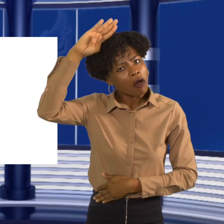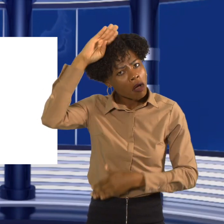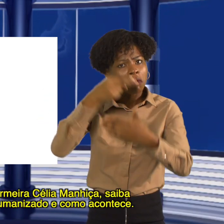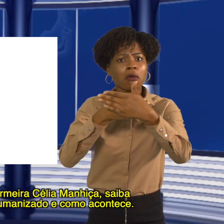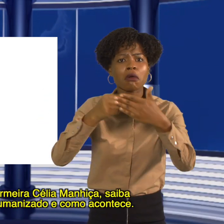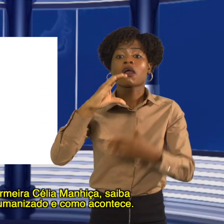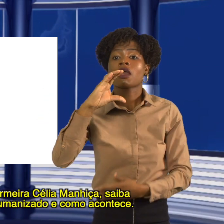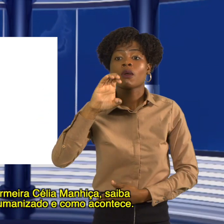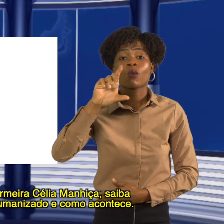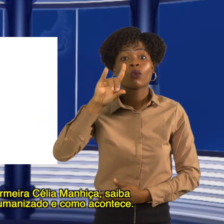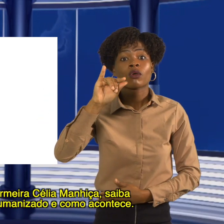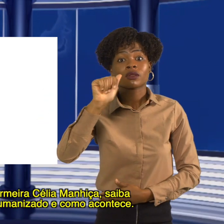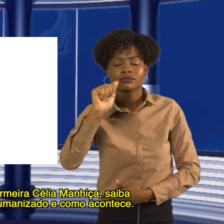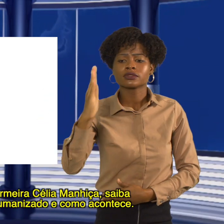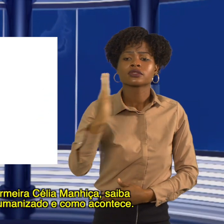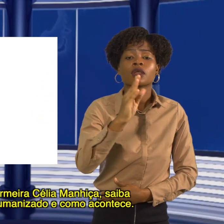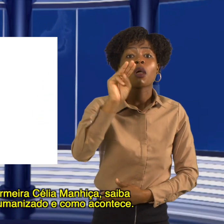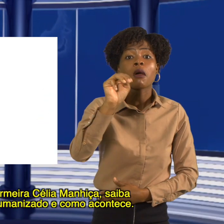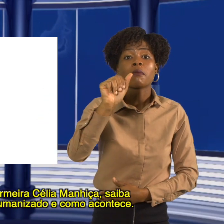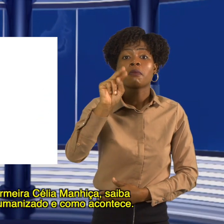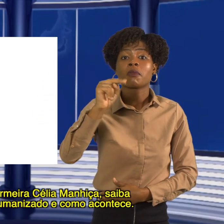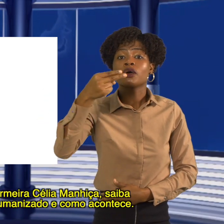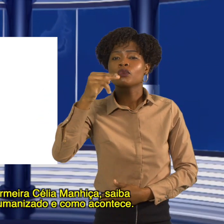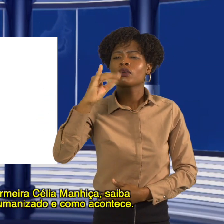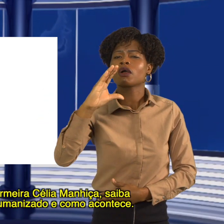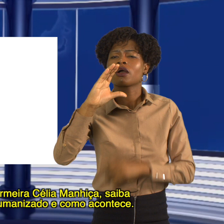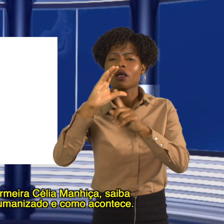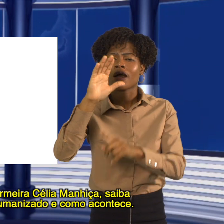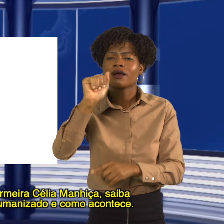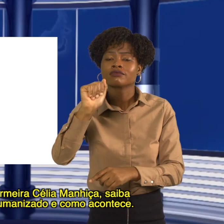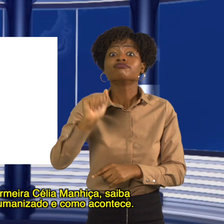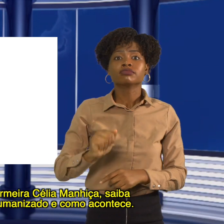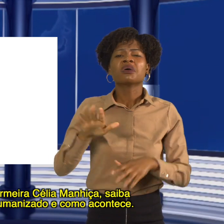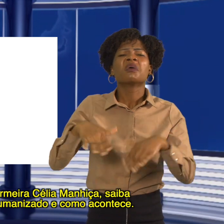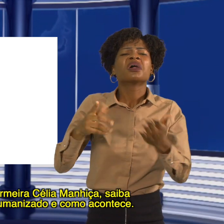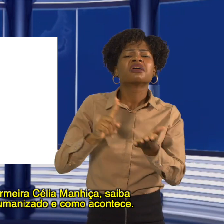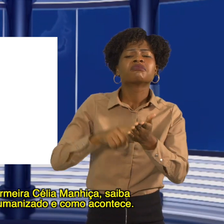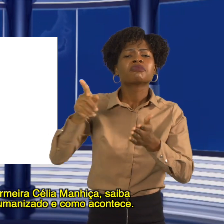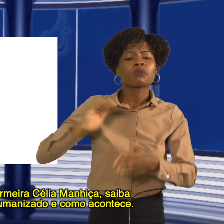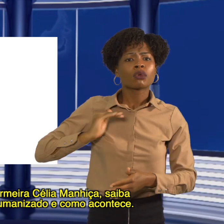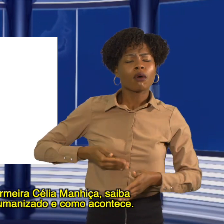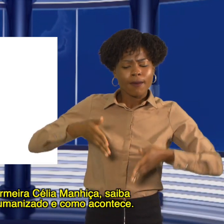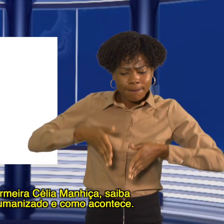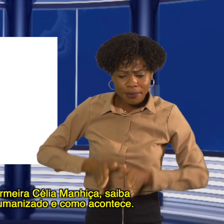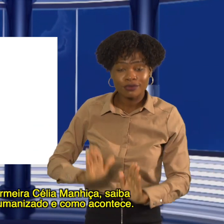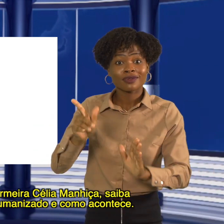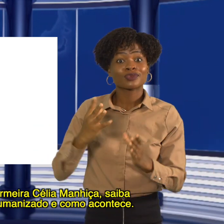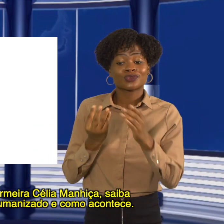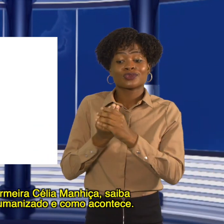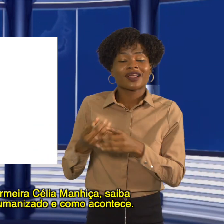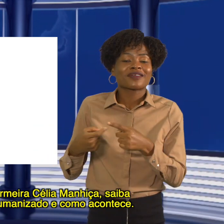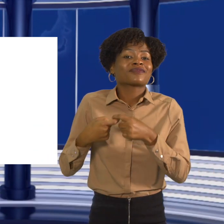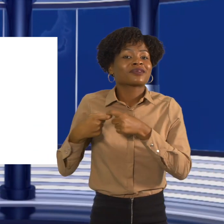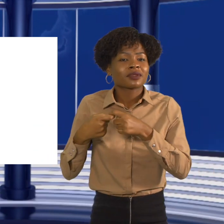Na conversa com a enfermeira Célia Maniça, saiba também o que é parto humanizado e como